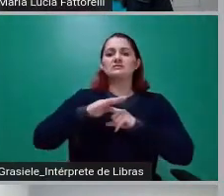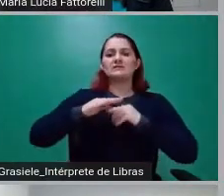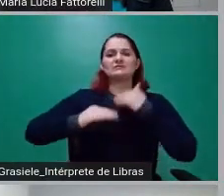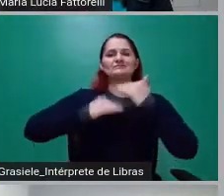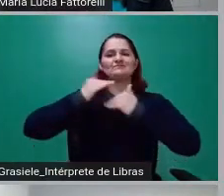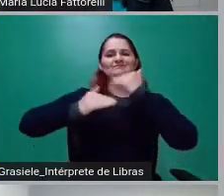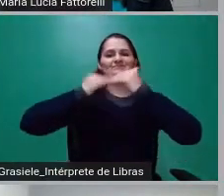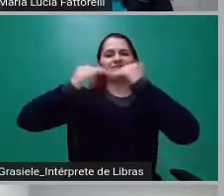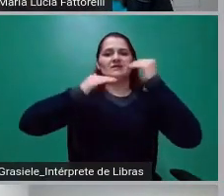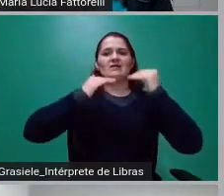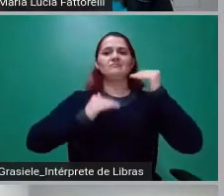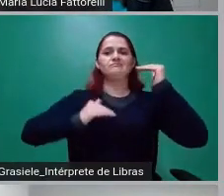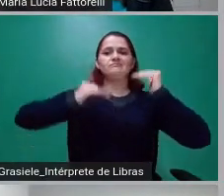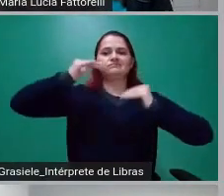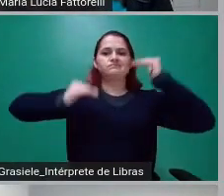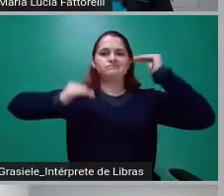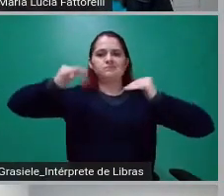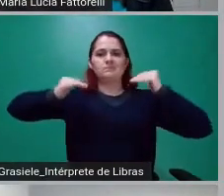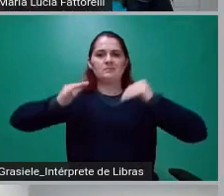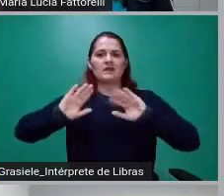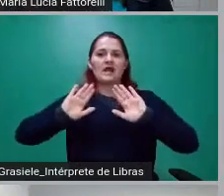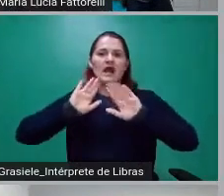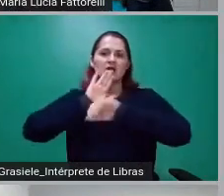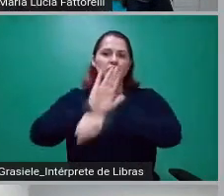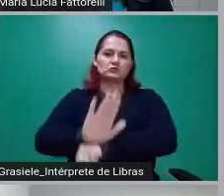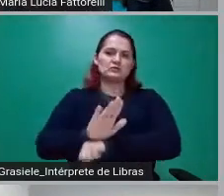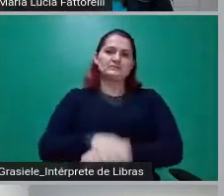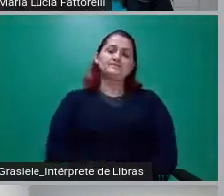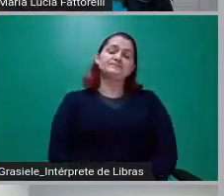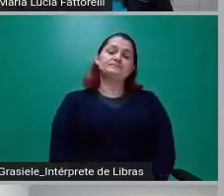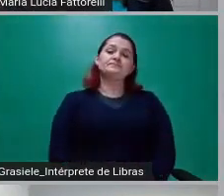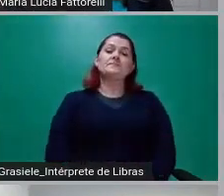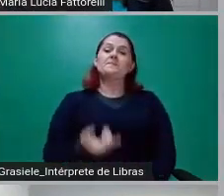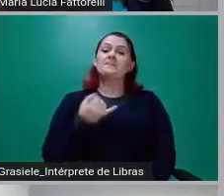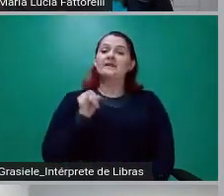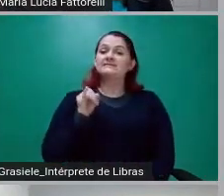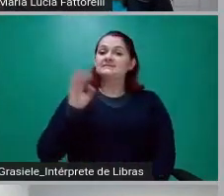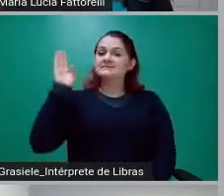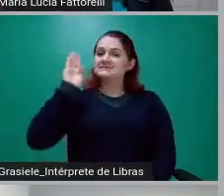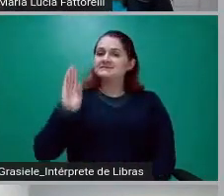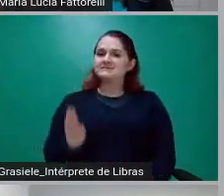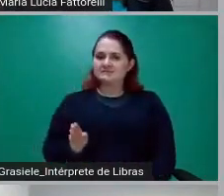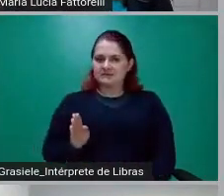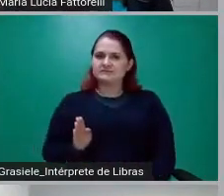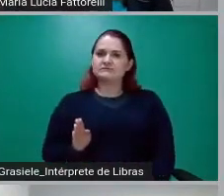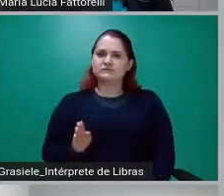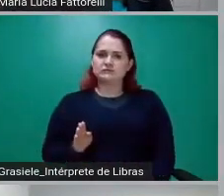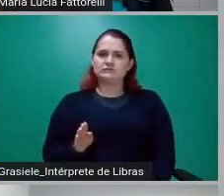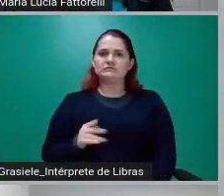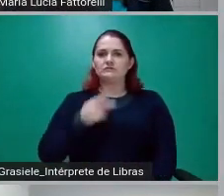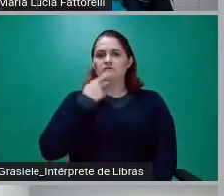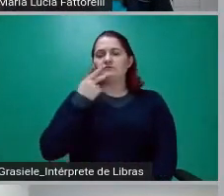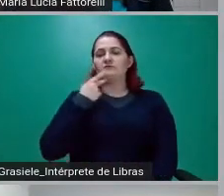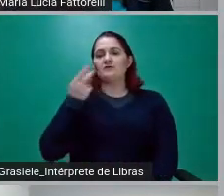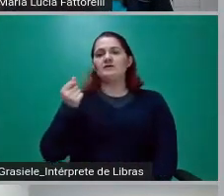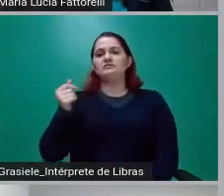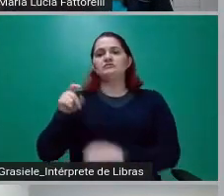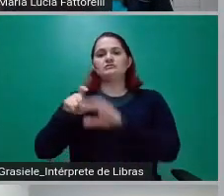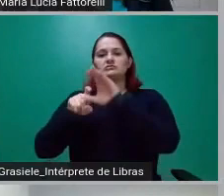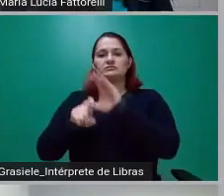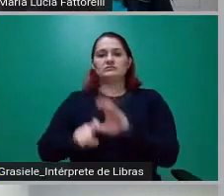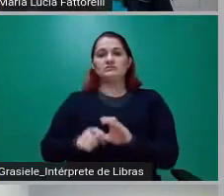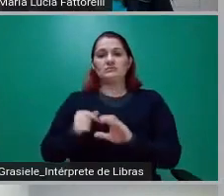E se o endividamento público no Brasil, eu aprendi com Maria Lúcia, é menos de 100% do